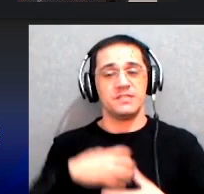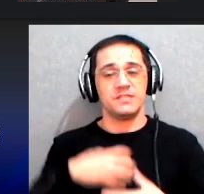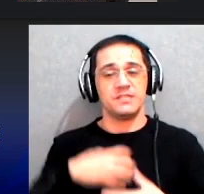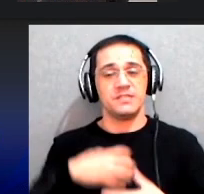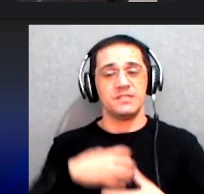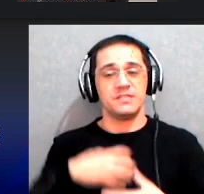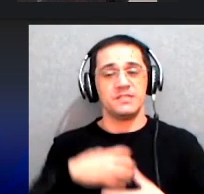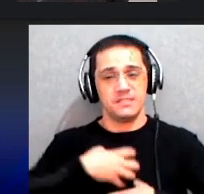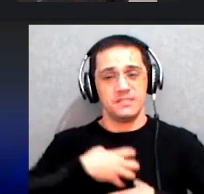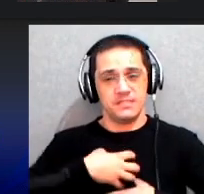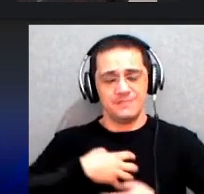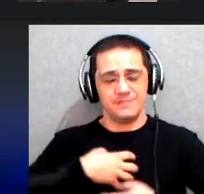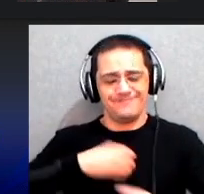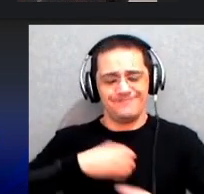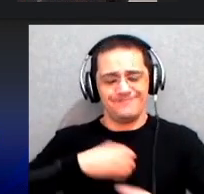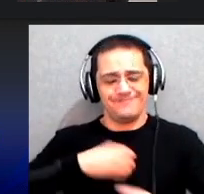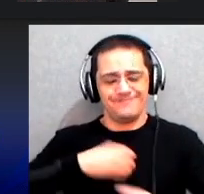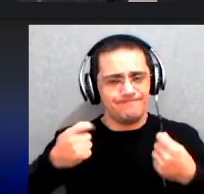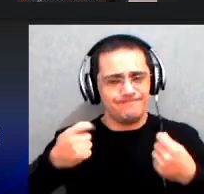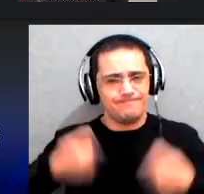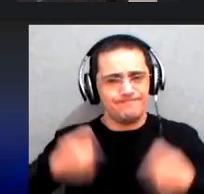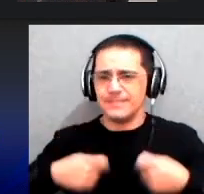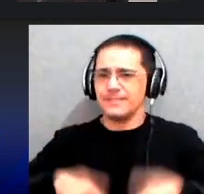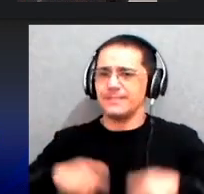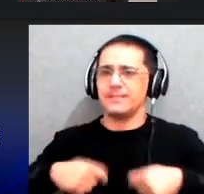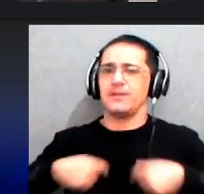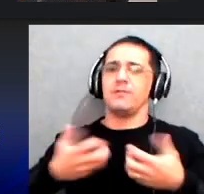todos nós possamos agir de